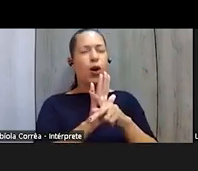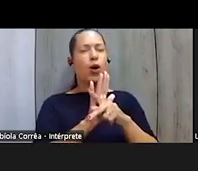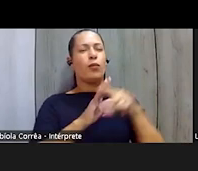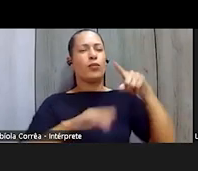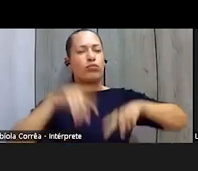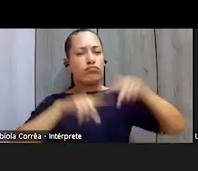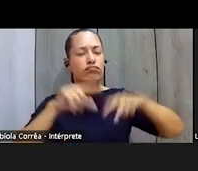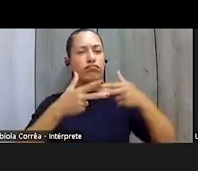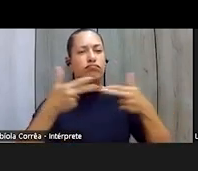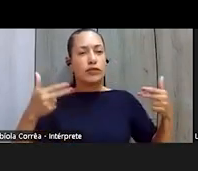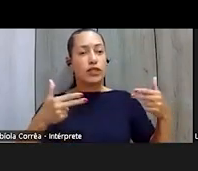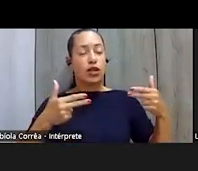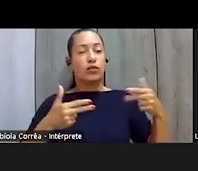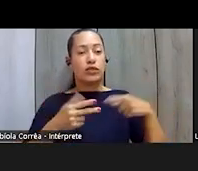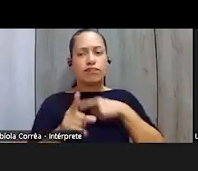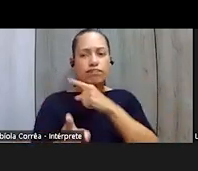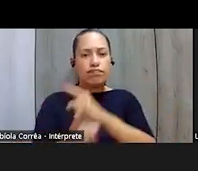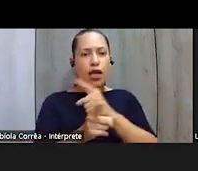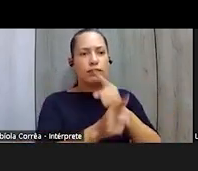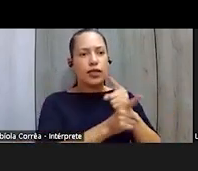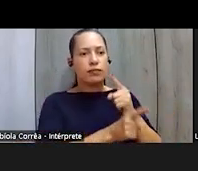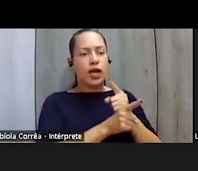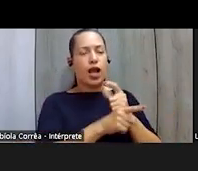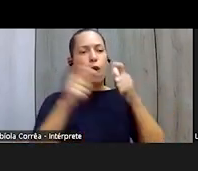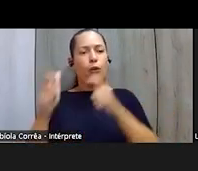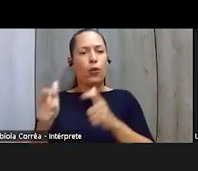materiais fósseis que eram encontrados em determinada região.